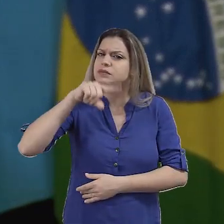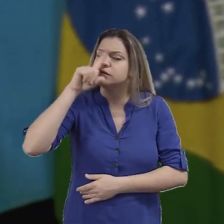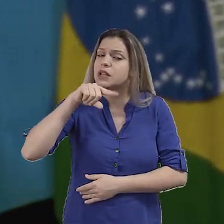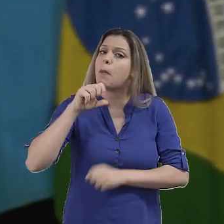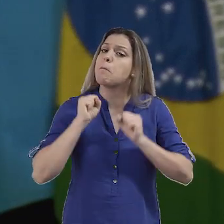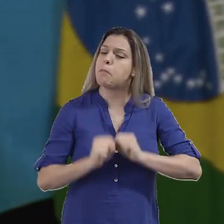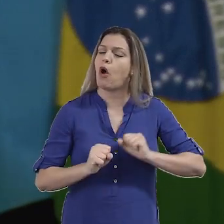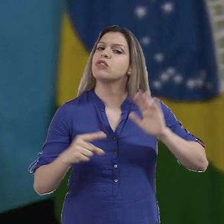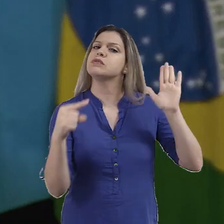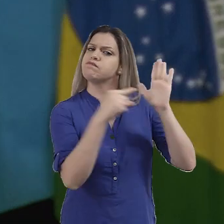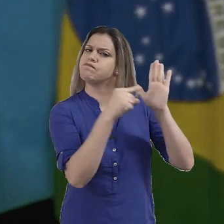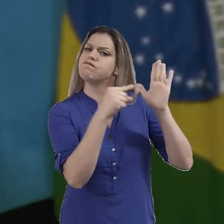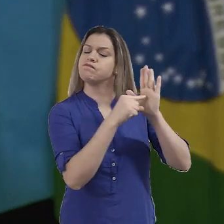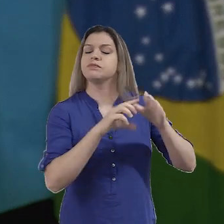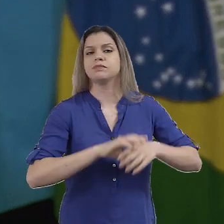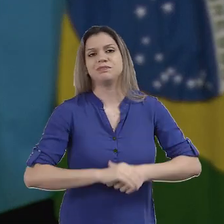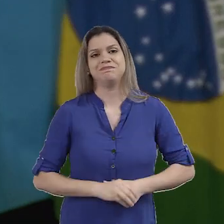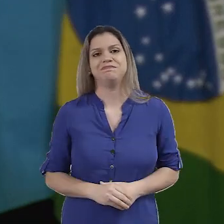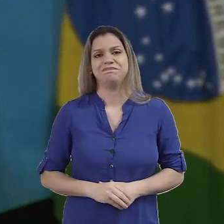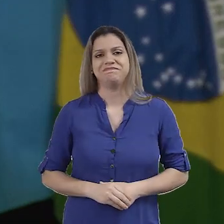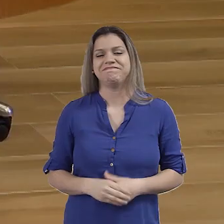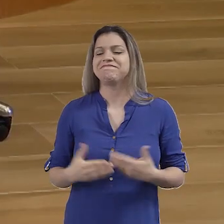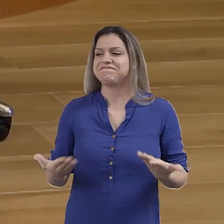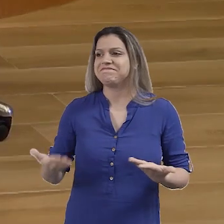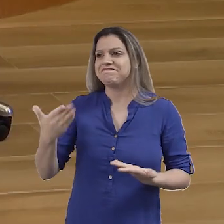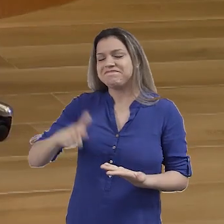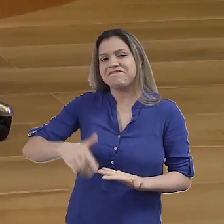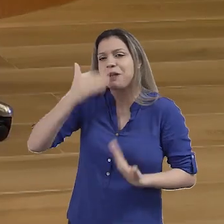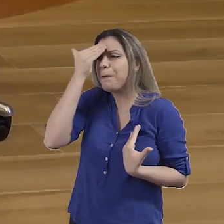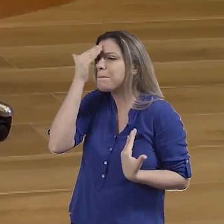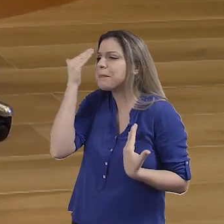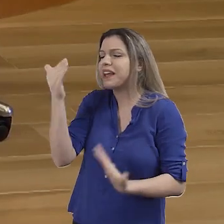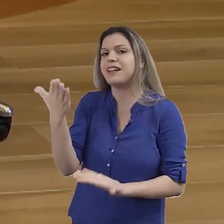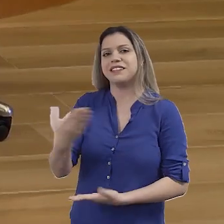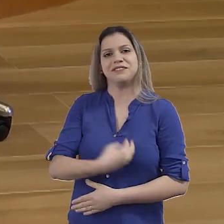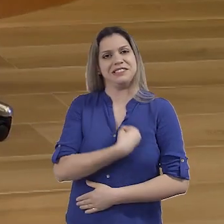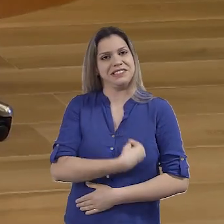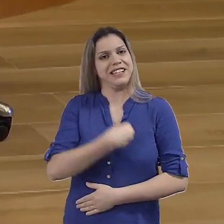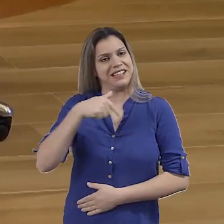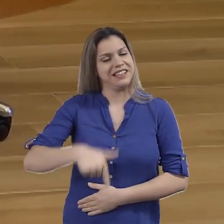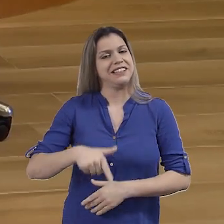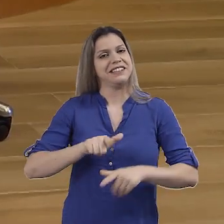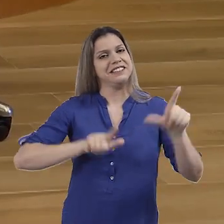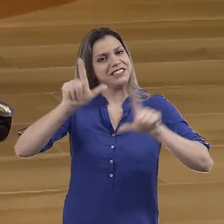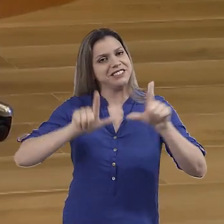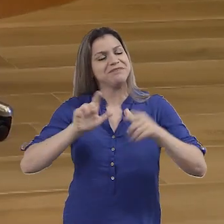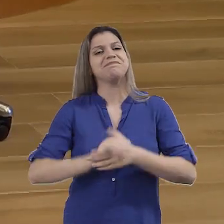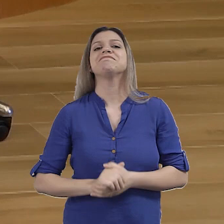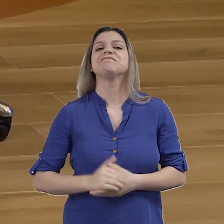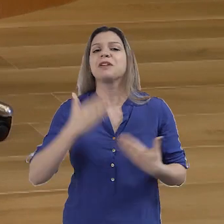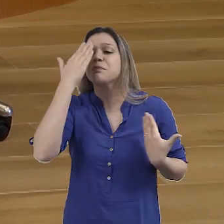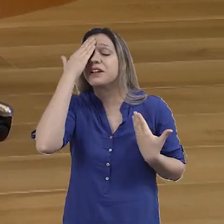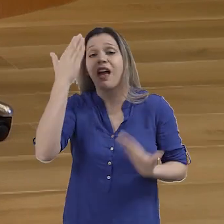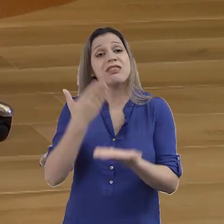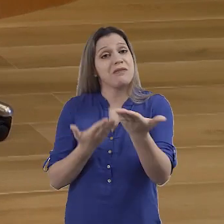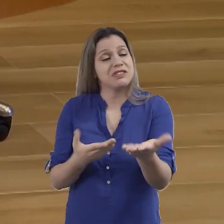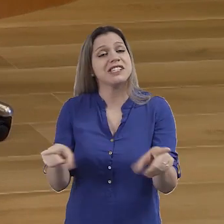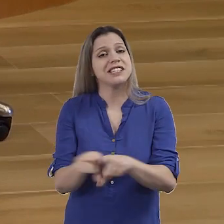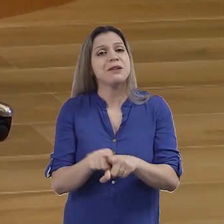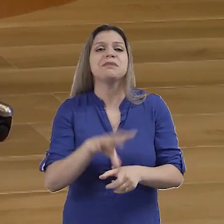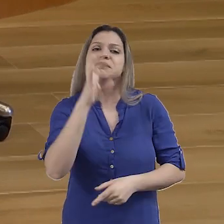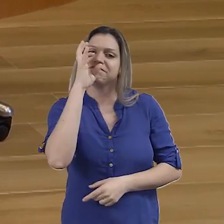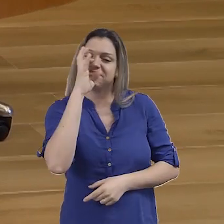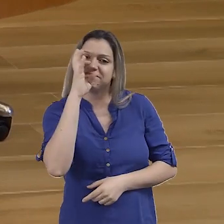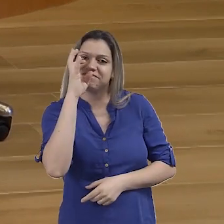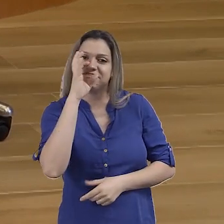alguma irregularidade, denuncie ao órgão. Graziela, mais uma vez, muito obrigado pela sua participação aqui no nosso programa e muito obrigado a você